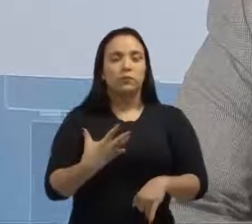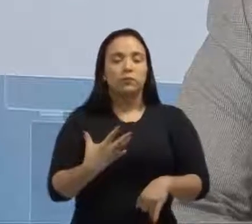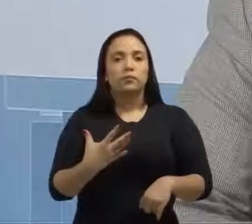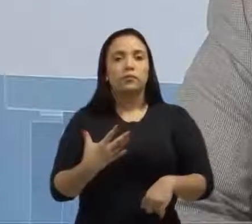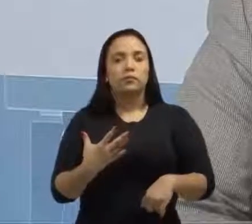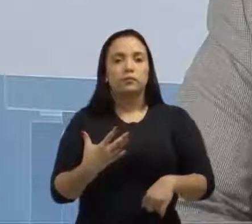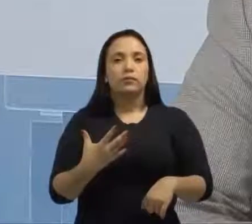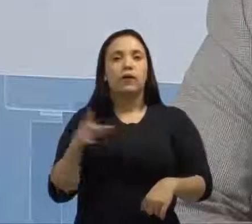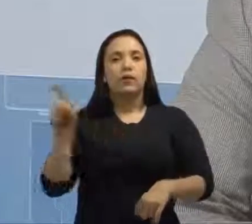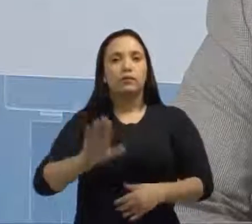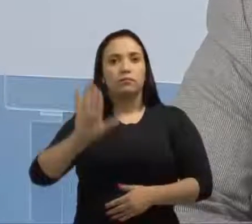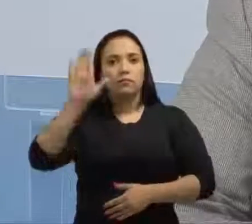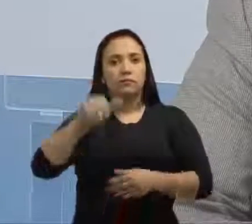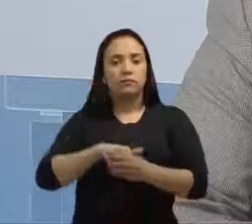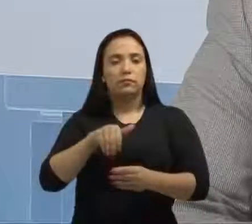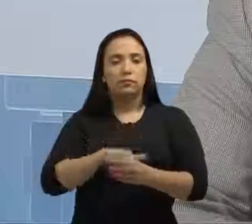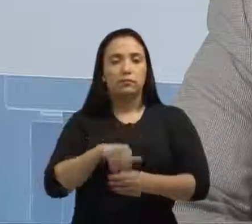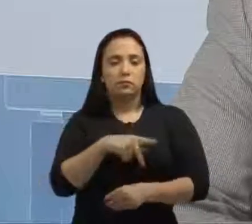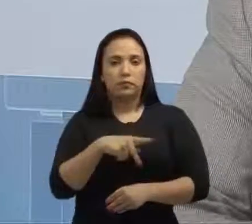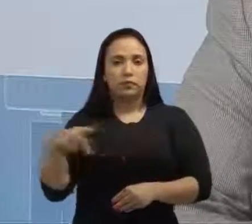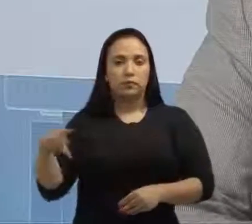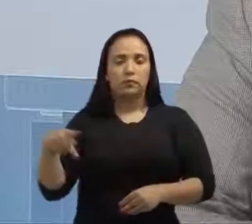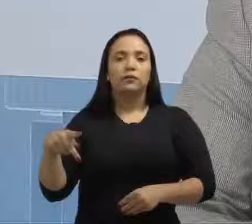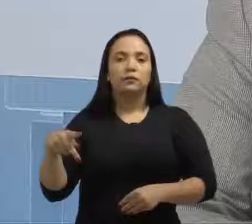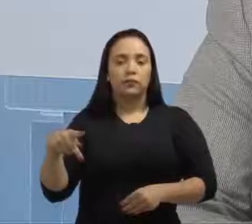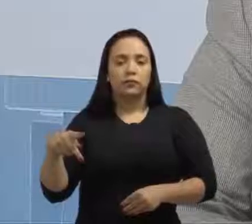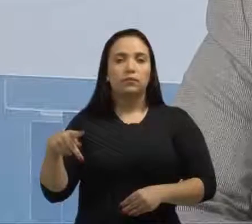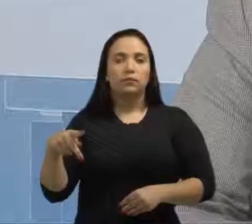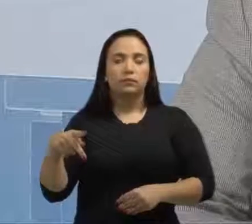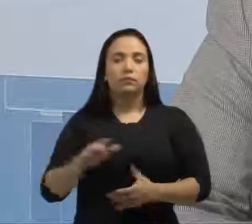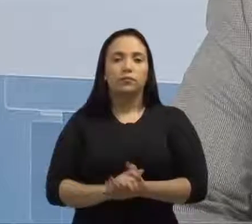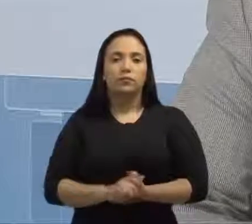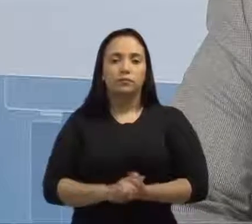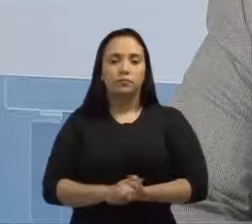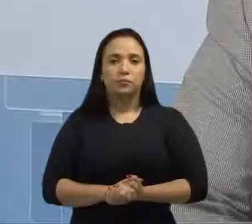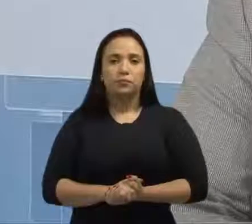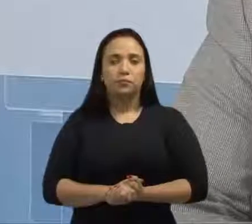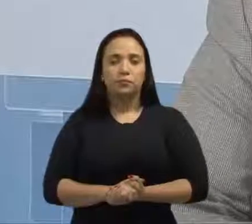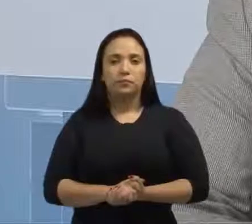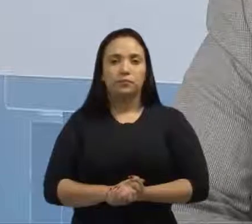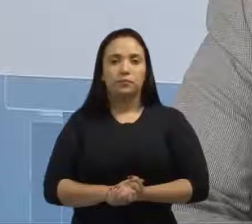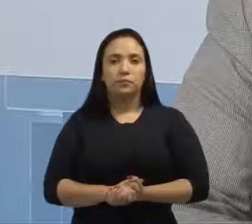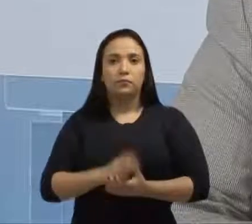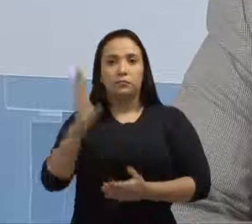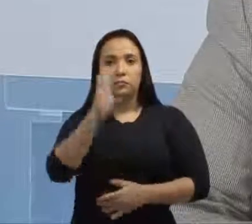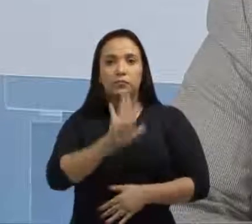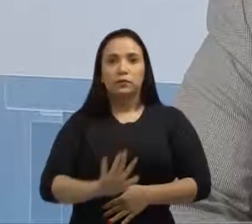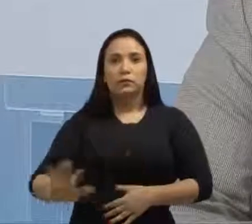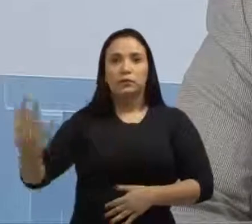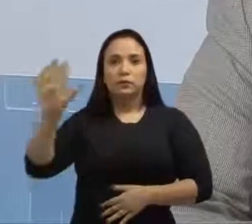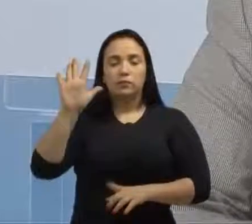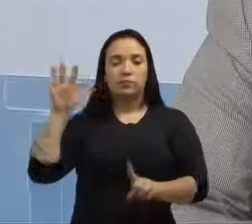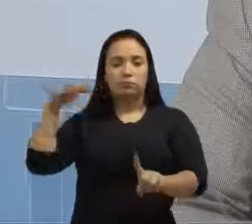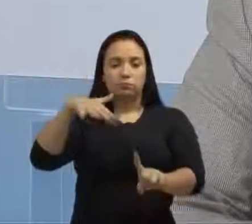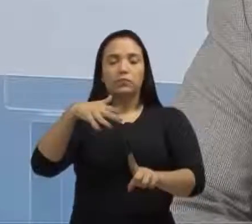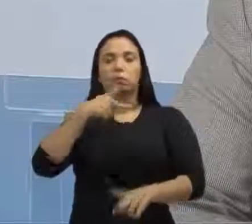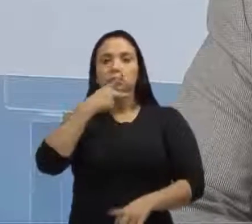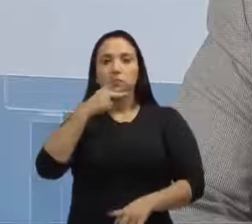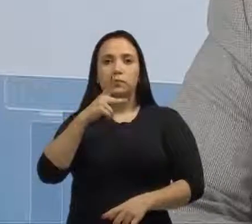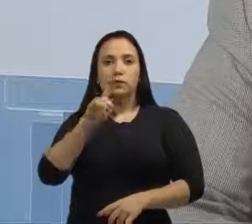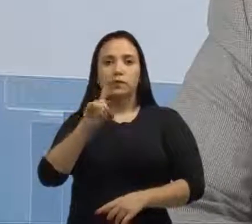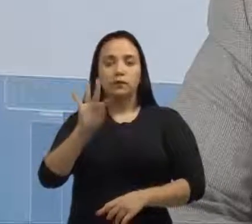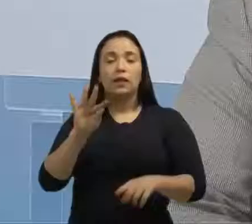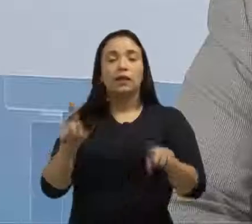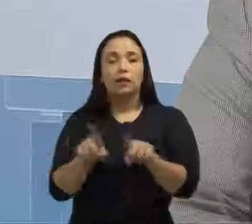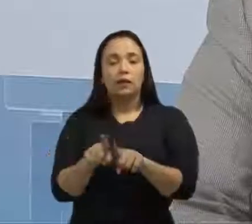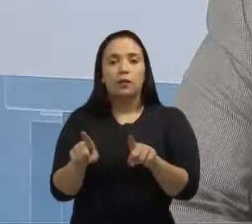importante a gente lembrar isso aqui. As janelas, né? O pré-lançamento da candidatura de Ciro Gomes, a nível nacional,